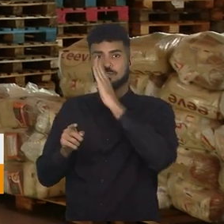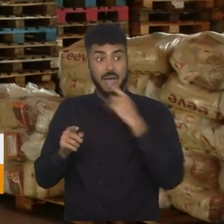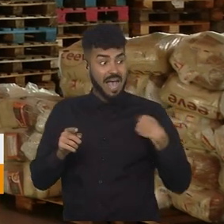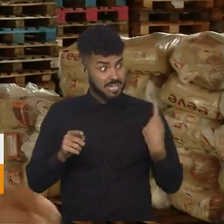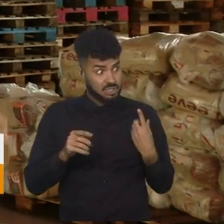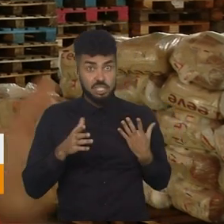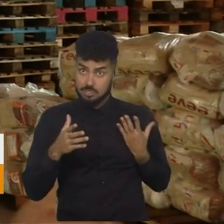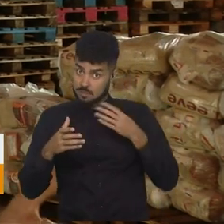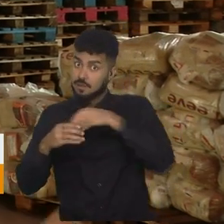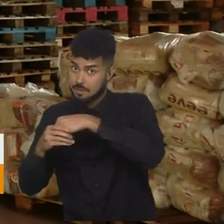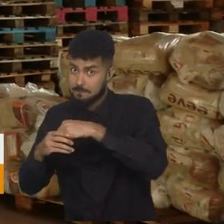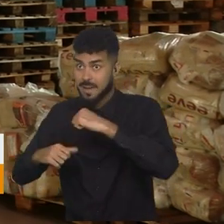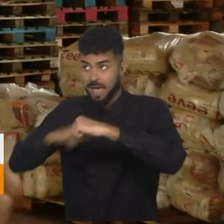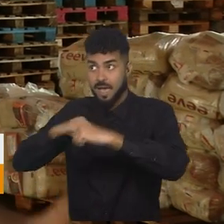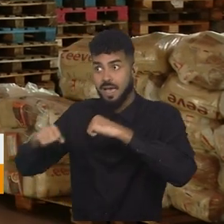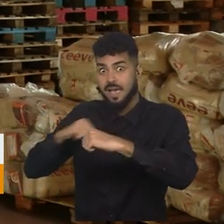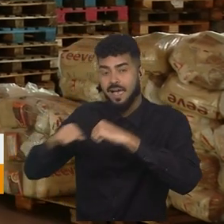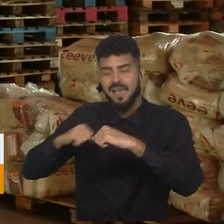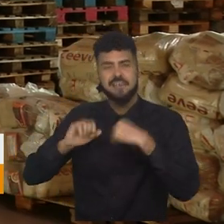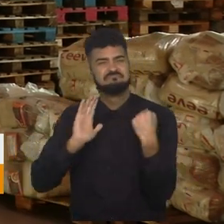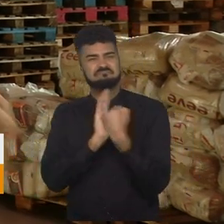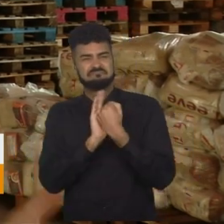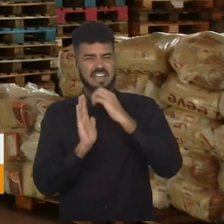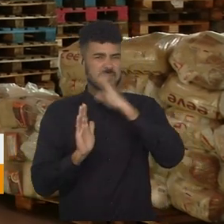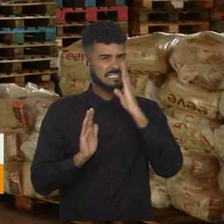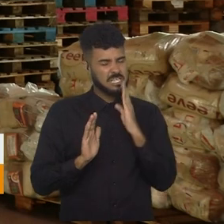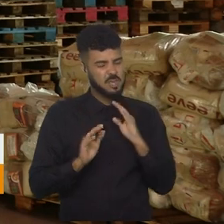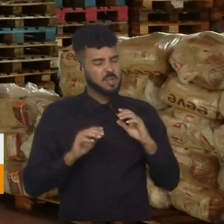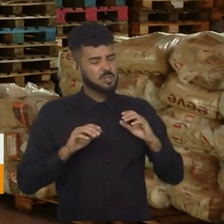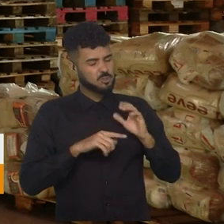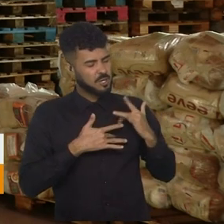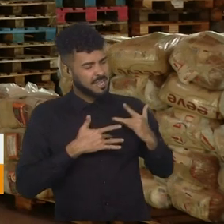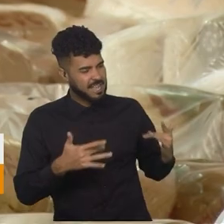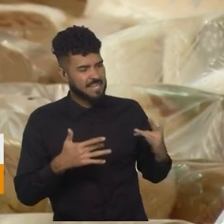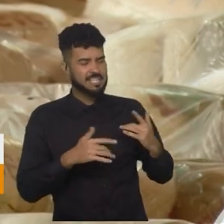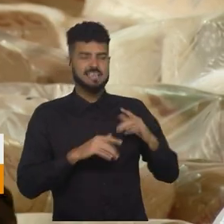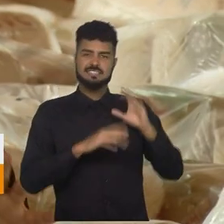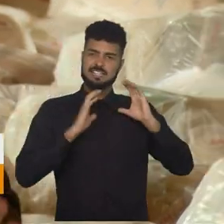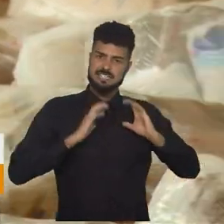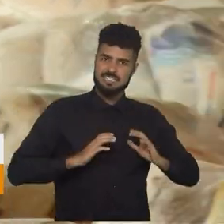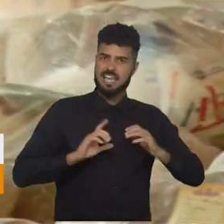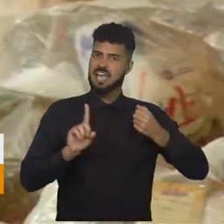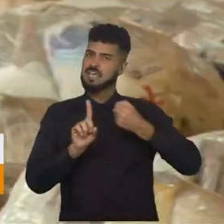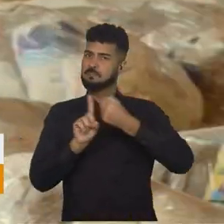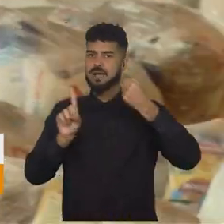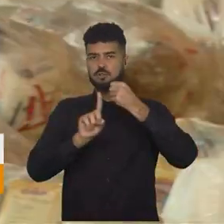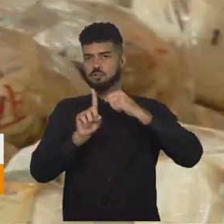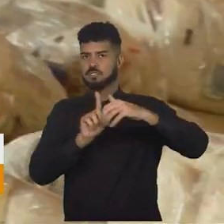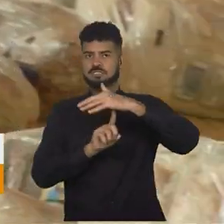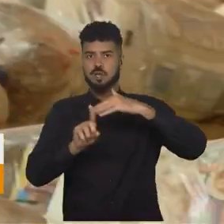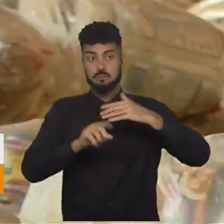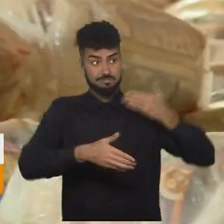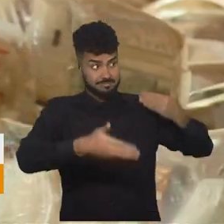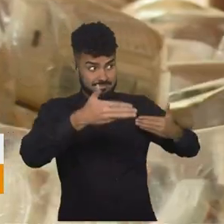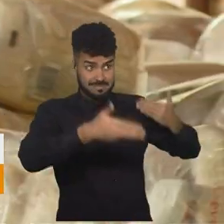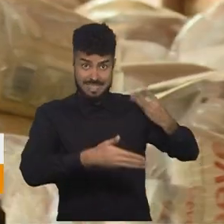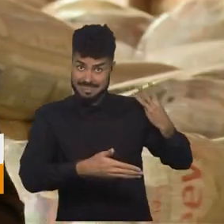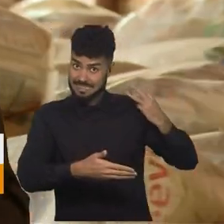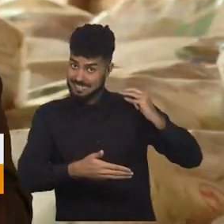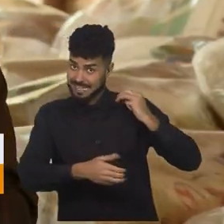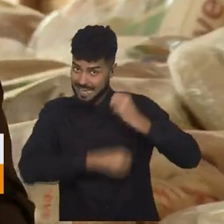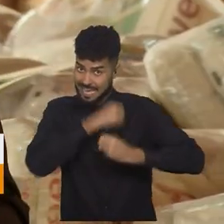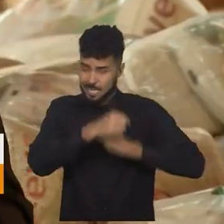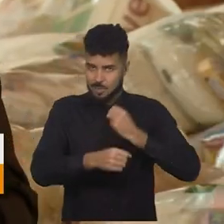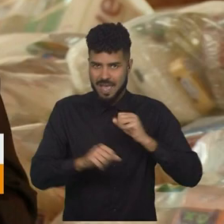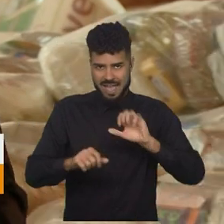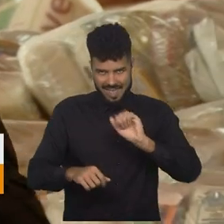um emblema brasileiro da solidariedade, da cidadania e do impacto social. Ao longo desses 30 anos, a Ação da Cidadania chegou